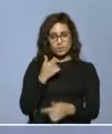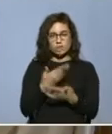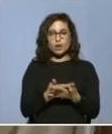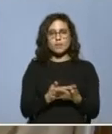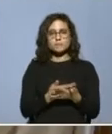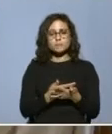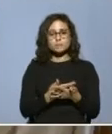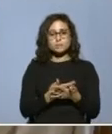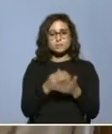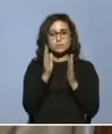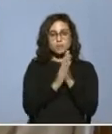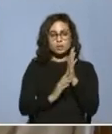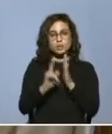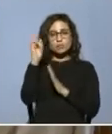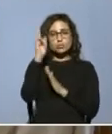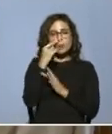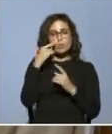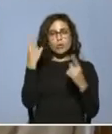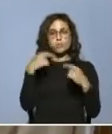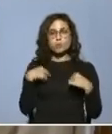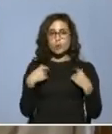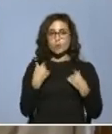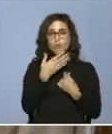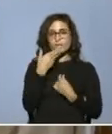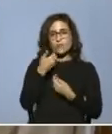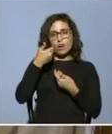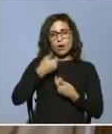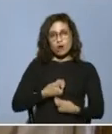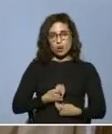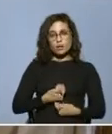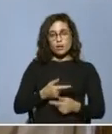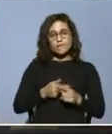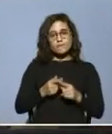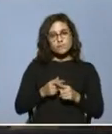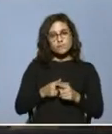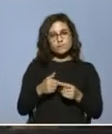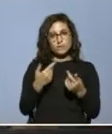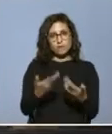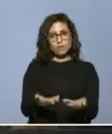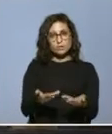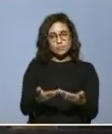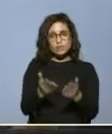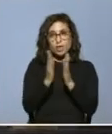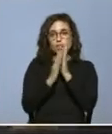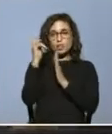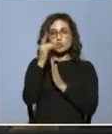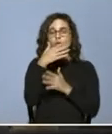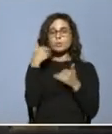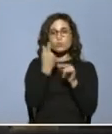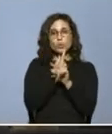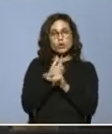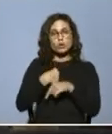E Deus mostra-se com a sua beleza. É atraente. Deus é beleza que vemos,